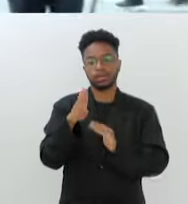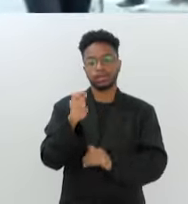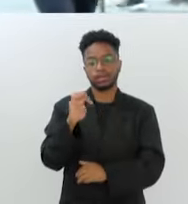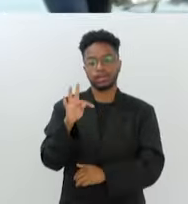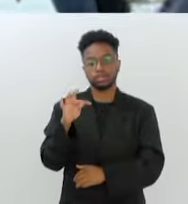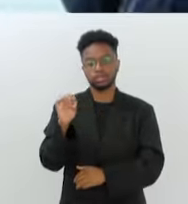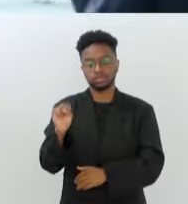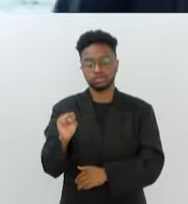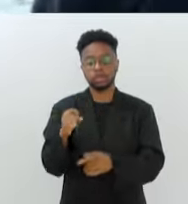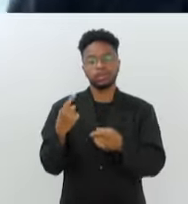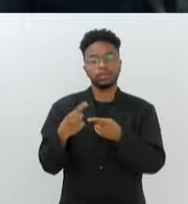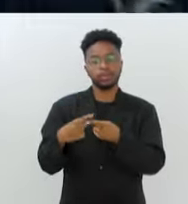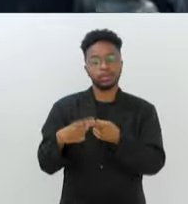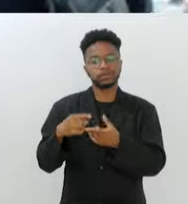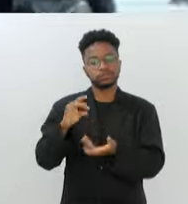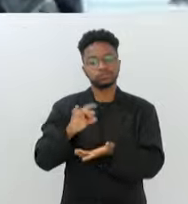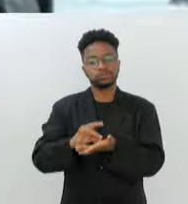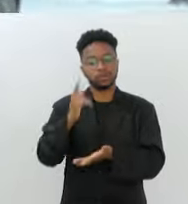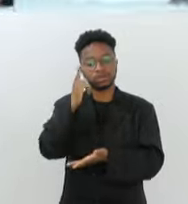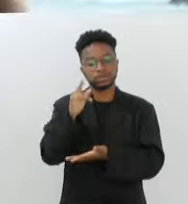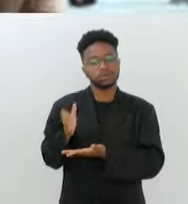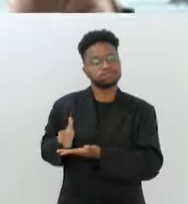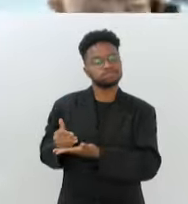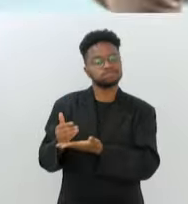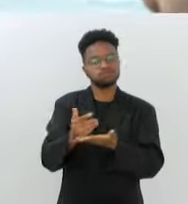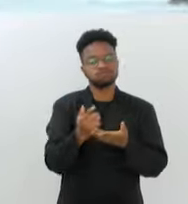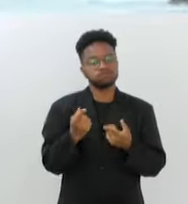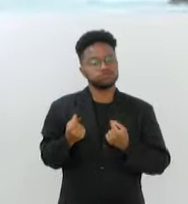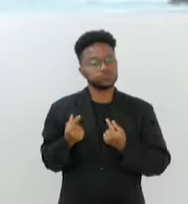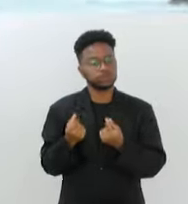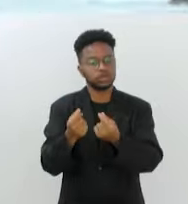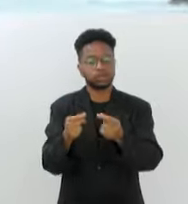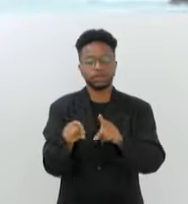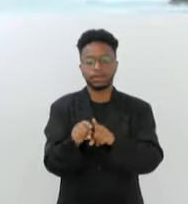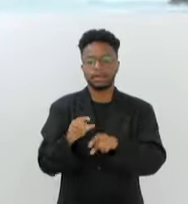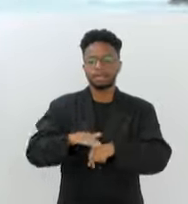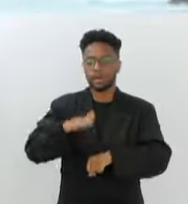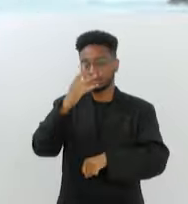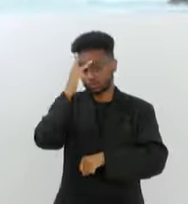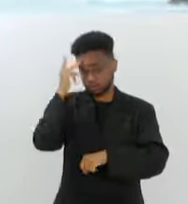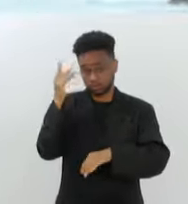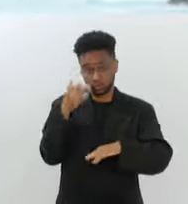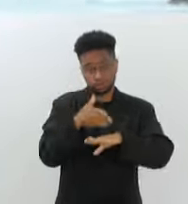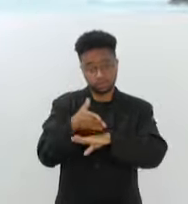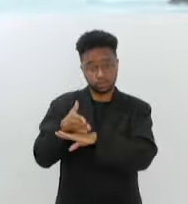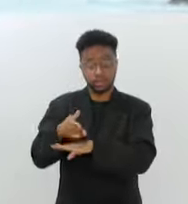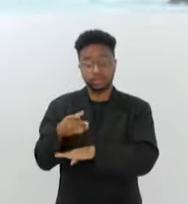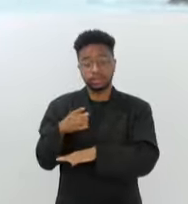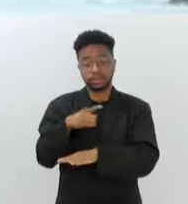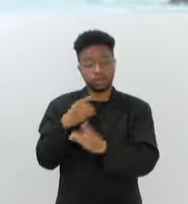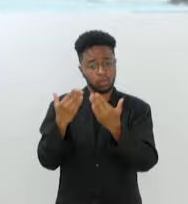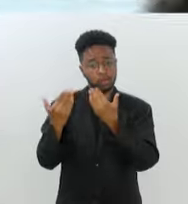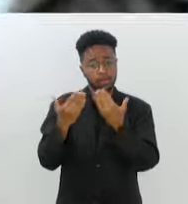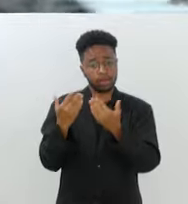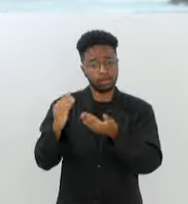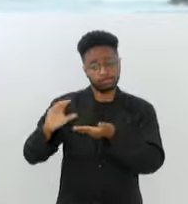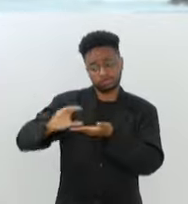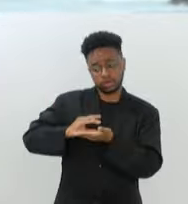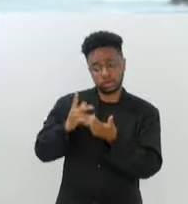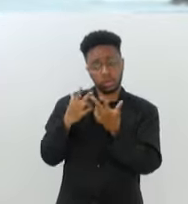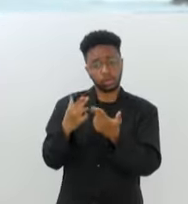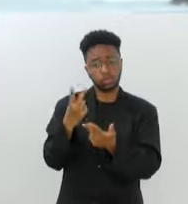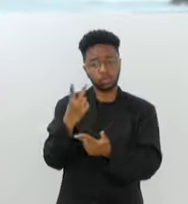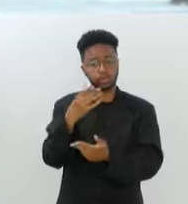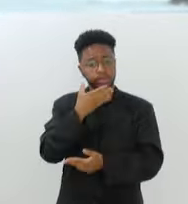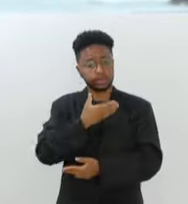acabam tendo um faturamento muito alto, com cada vez mais gente entrando, como você falou. Cara, 2 natais é muita coisa. E